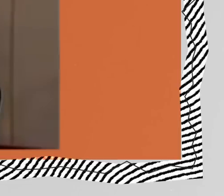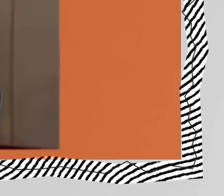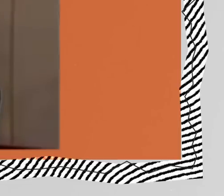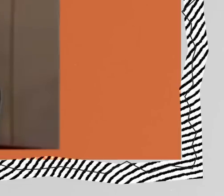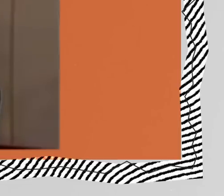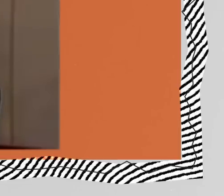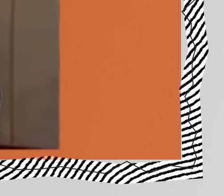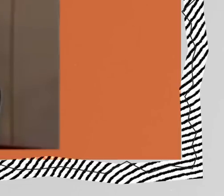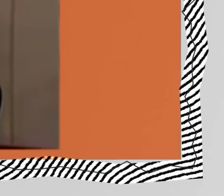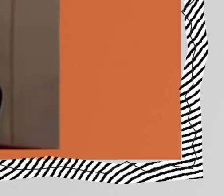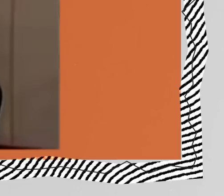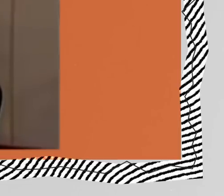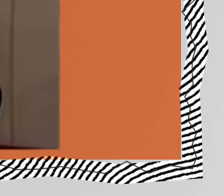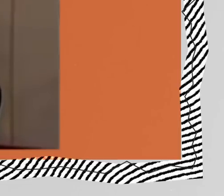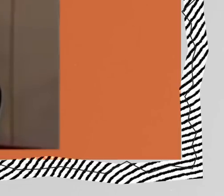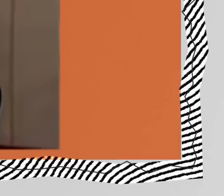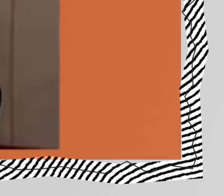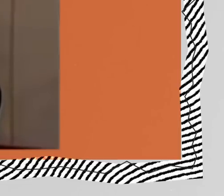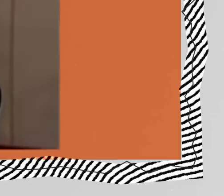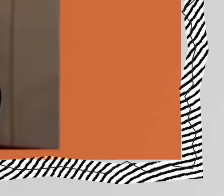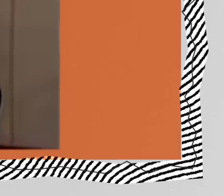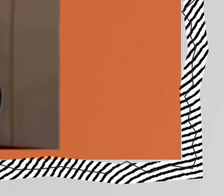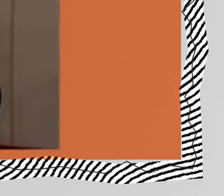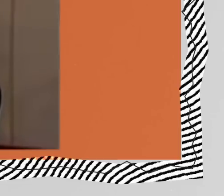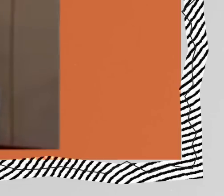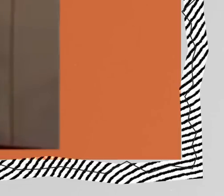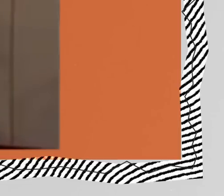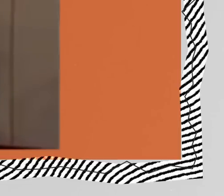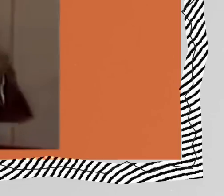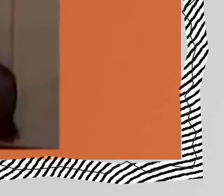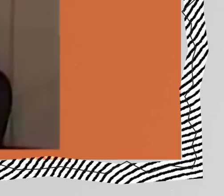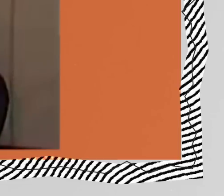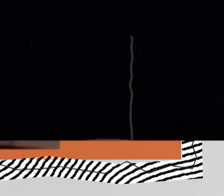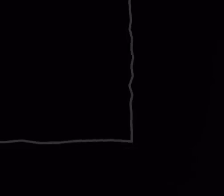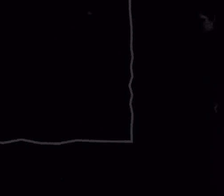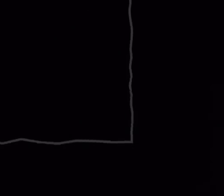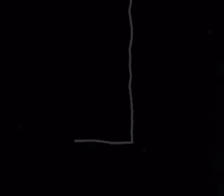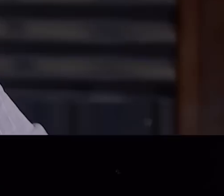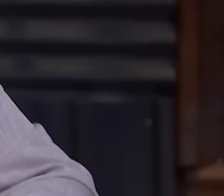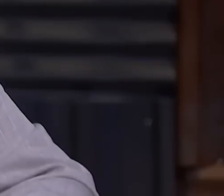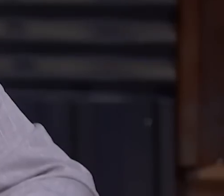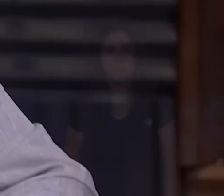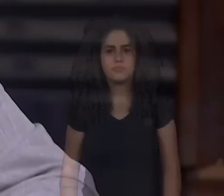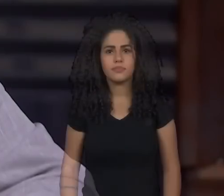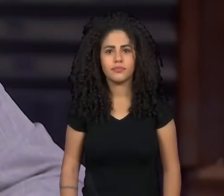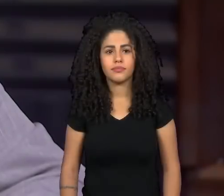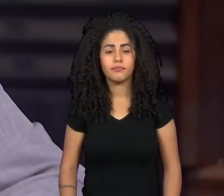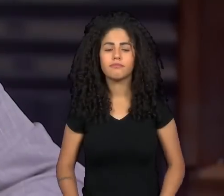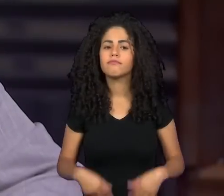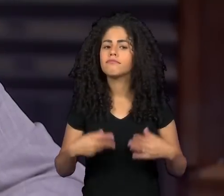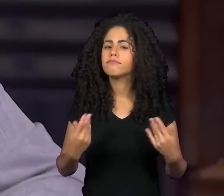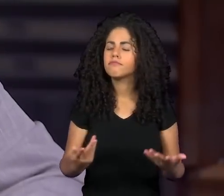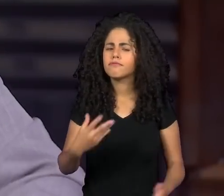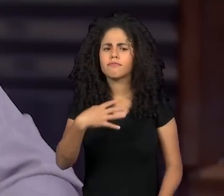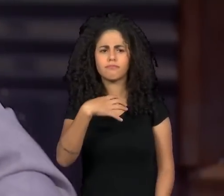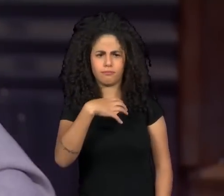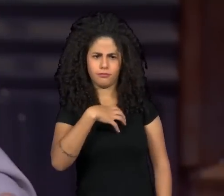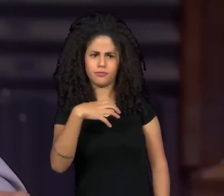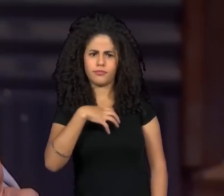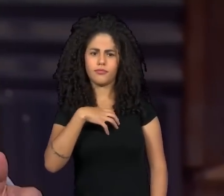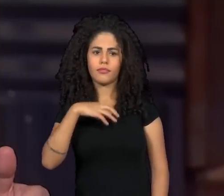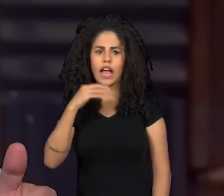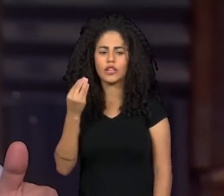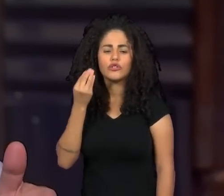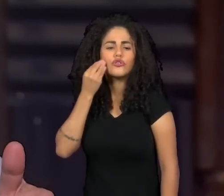ladrão. Então os brancos usaram muito tempo isso para nos dividir. A Bahia desperdiçou a chance de